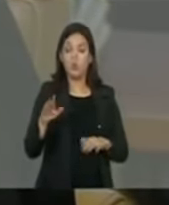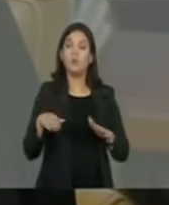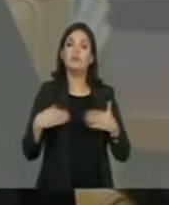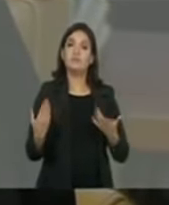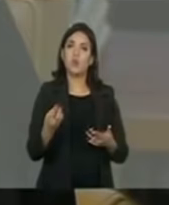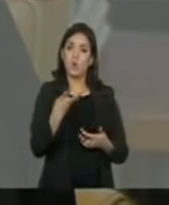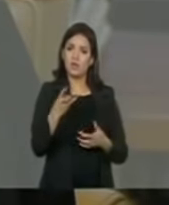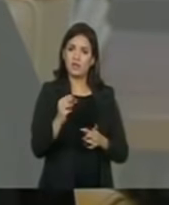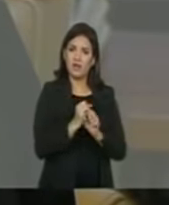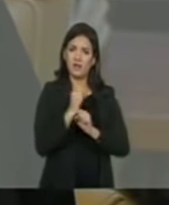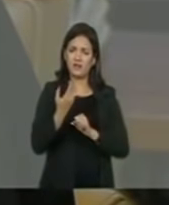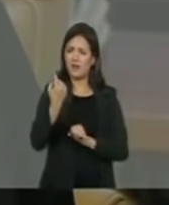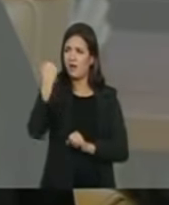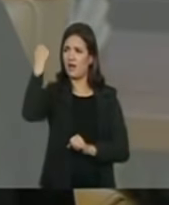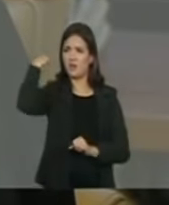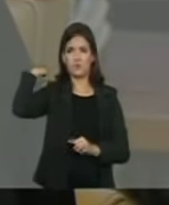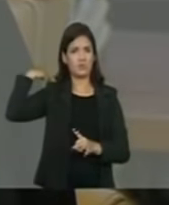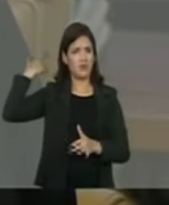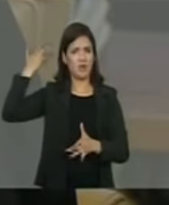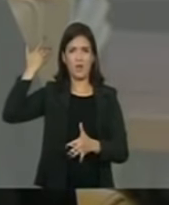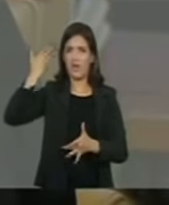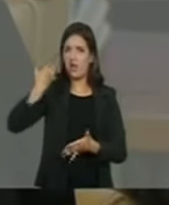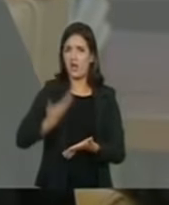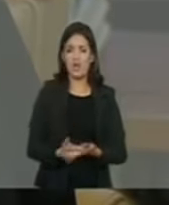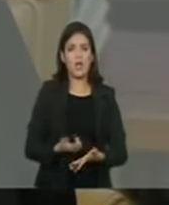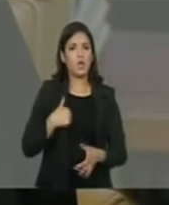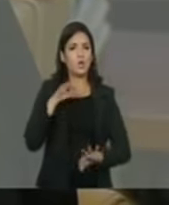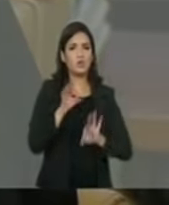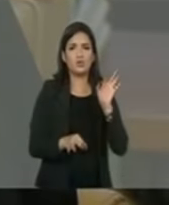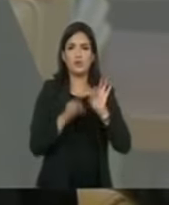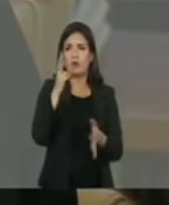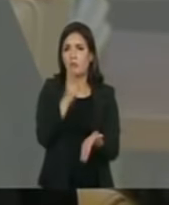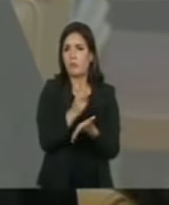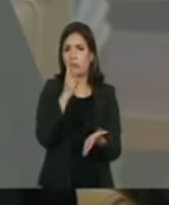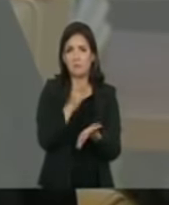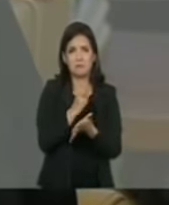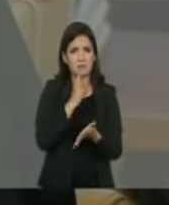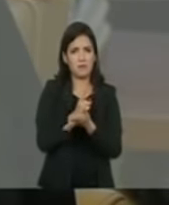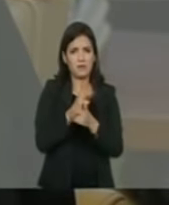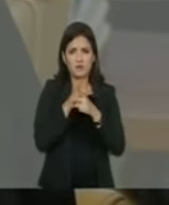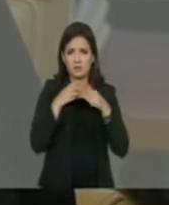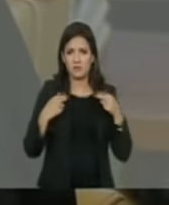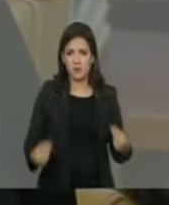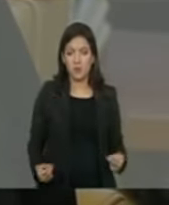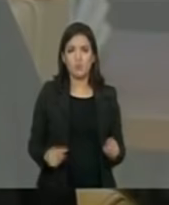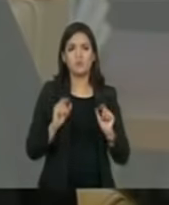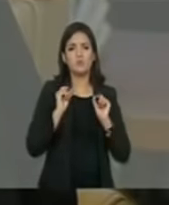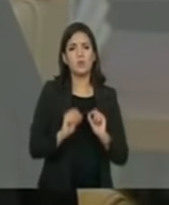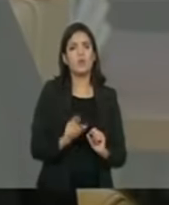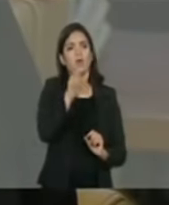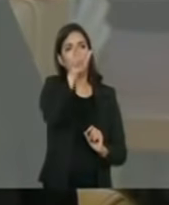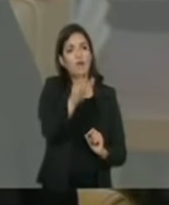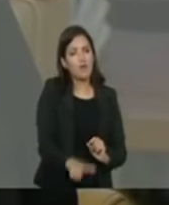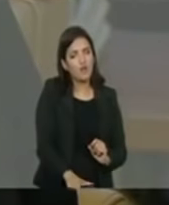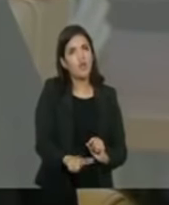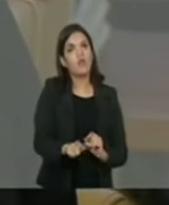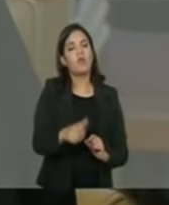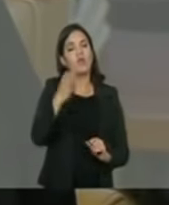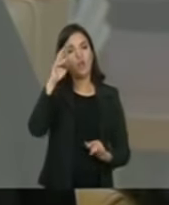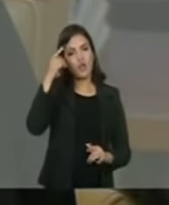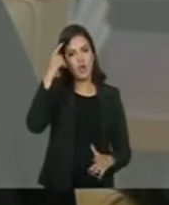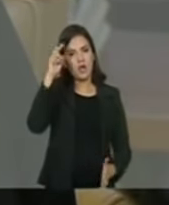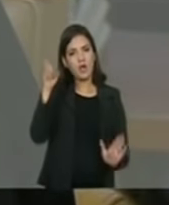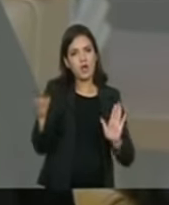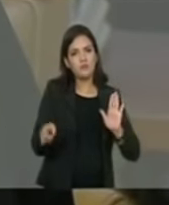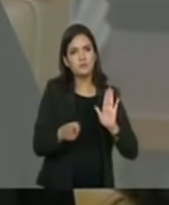tenho julgada controvérsia exame sempre no mesmo sentido ou seja reconhecer expressamente com o fundamento da presunção